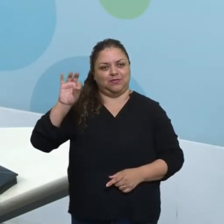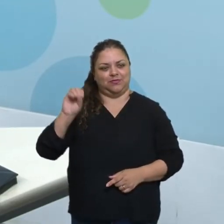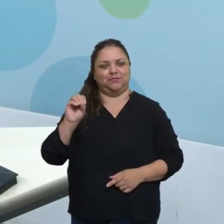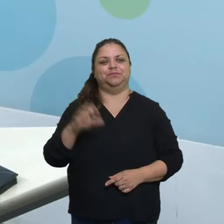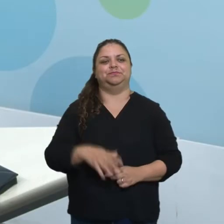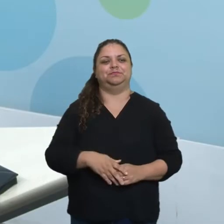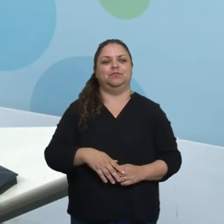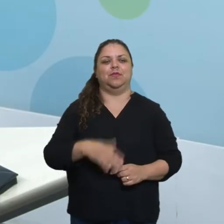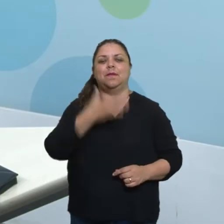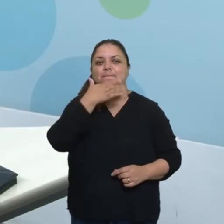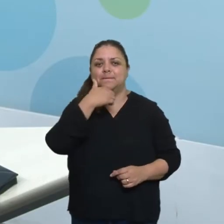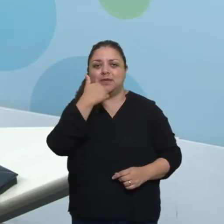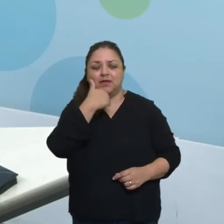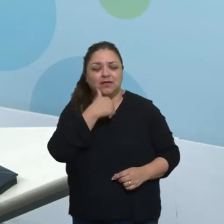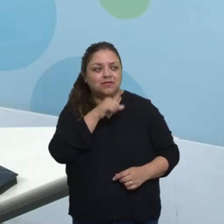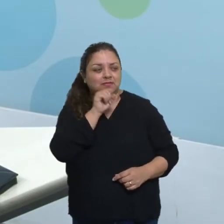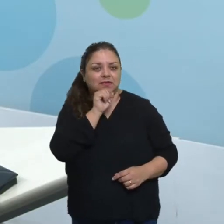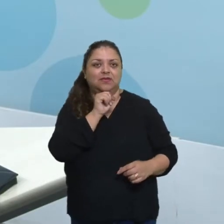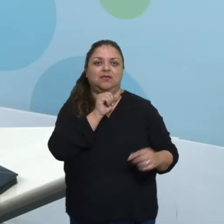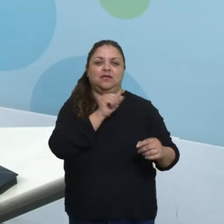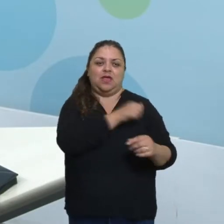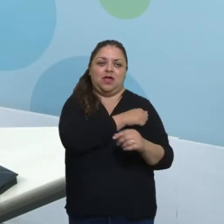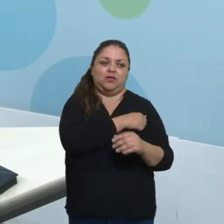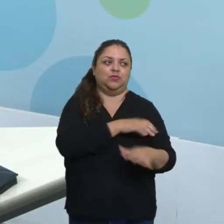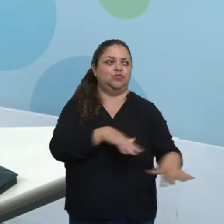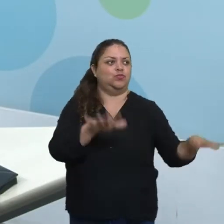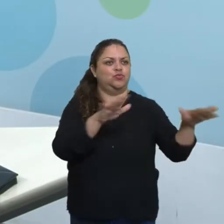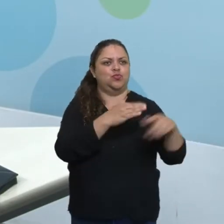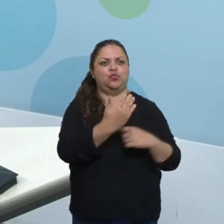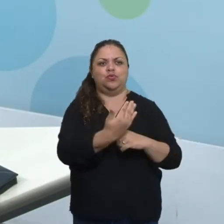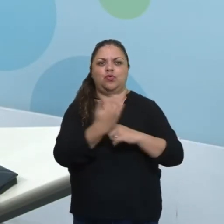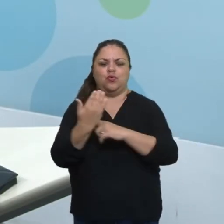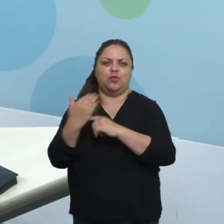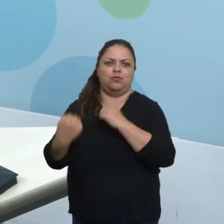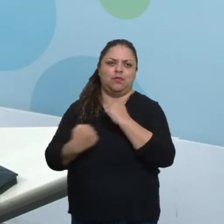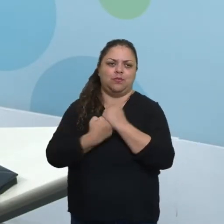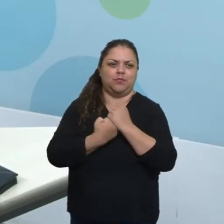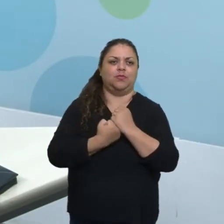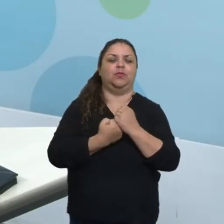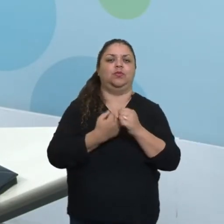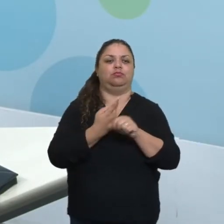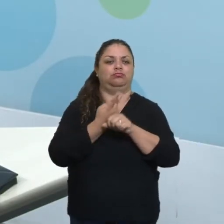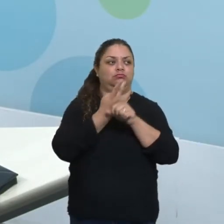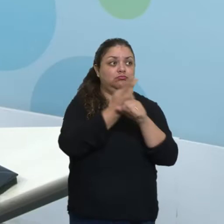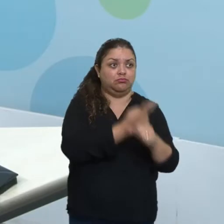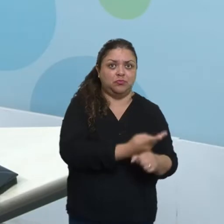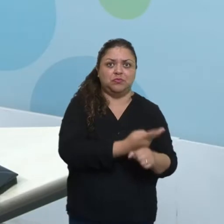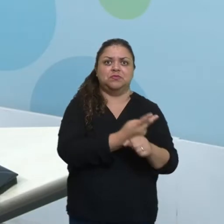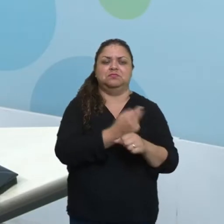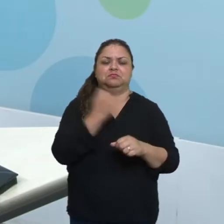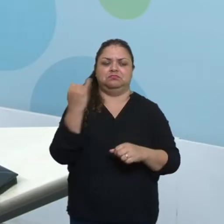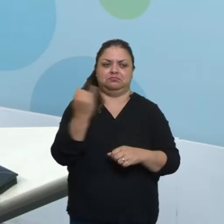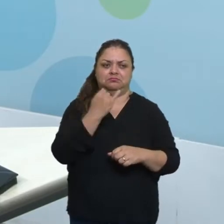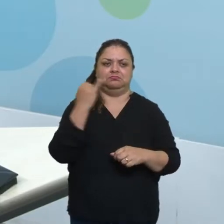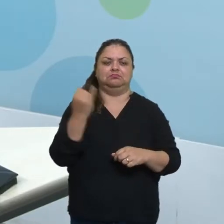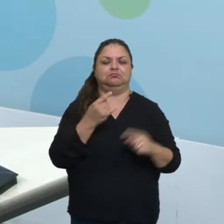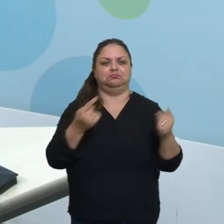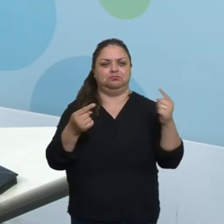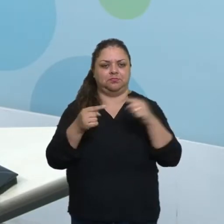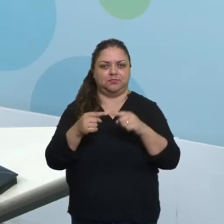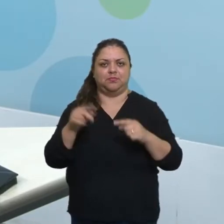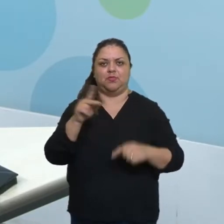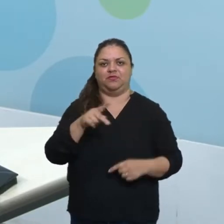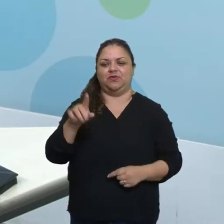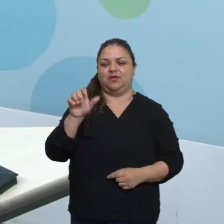e alunos colaboração de todos na realização da busca ativa também foi destacada a professora Ademir